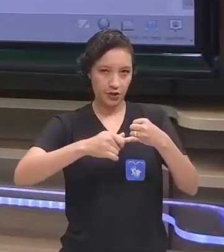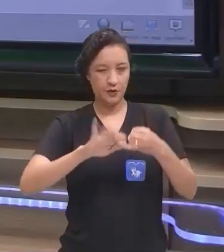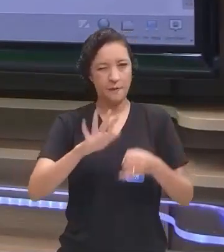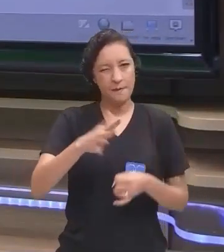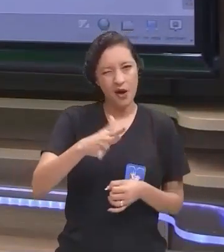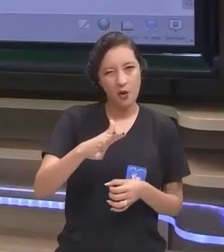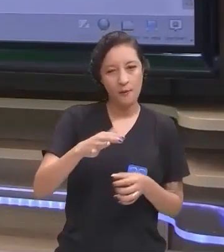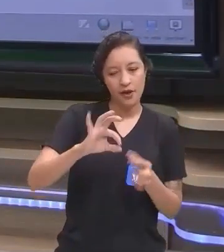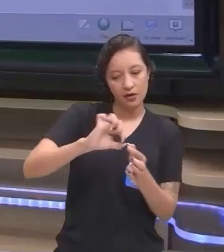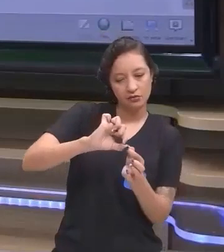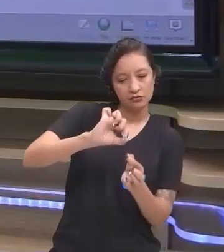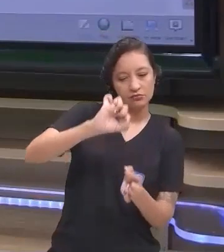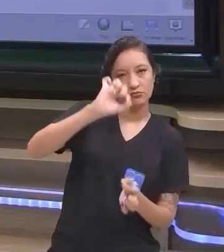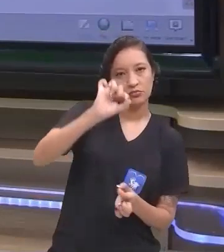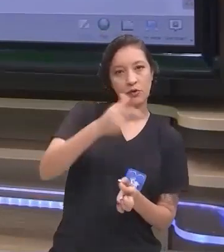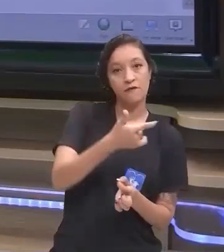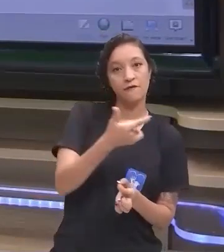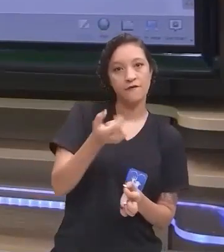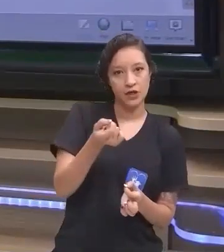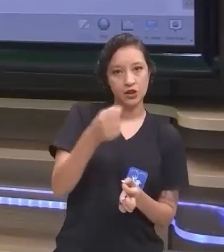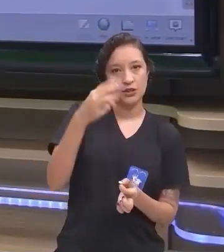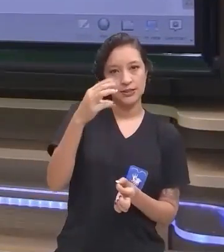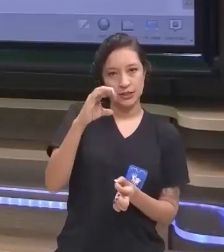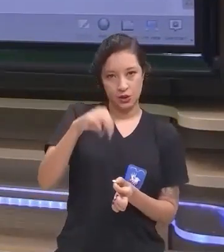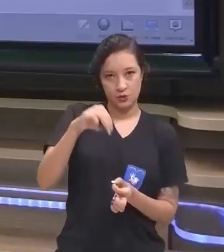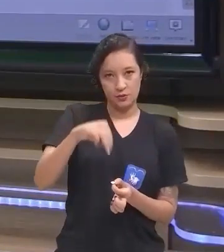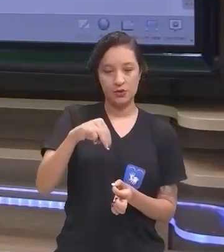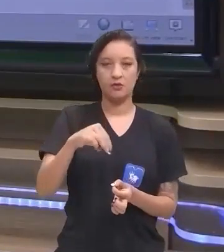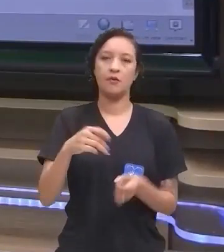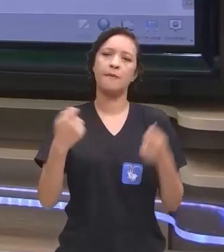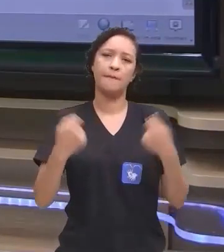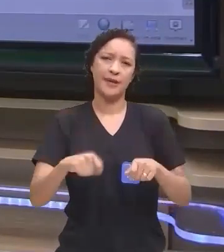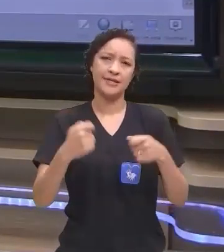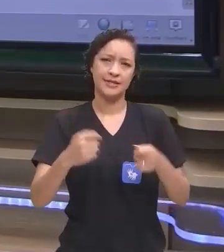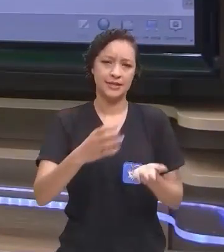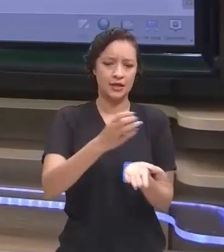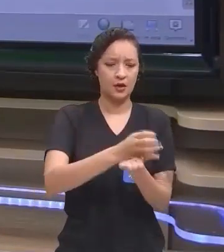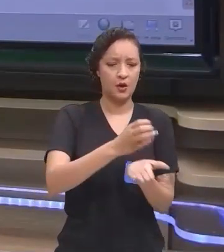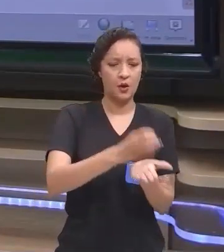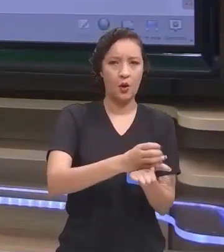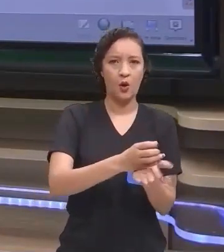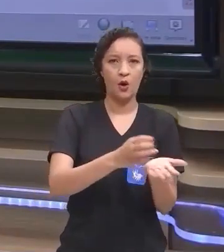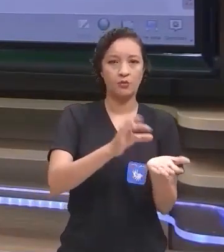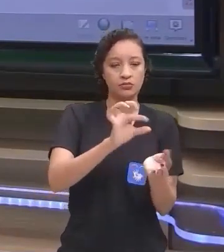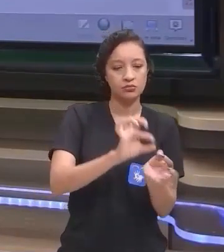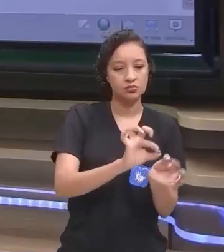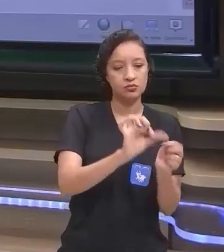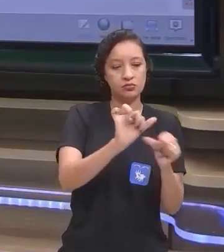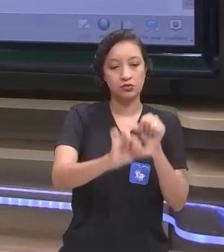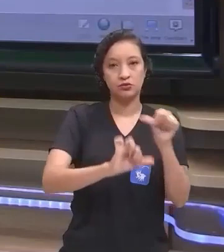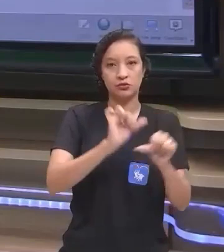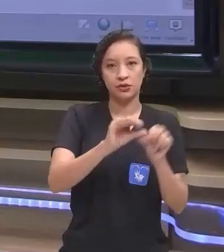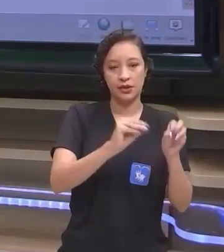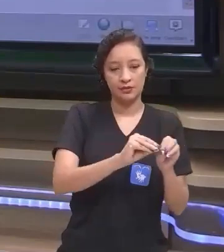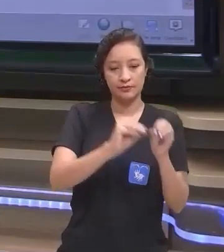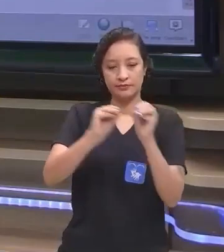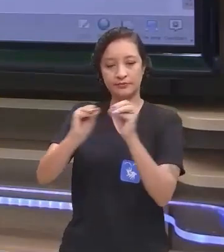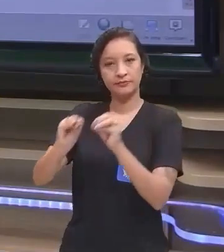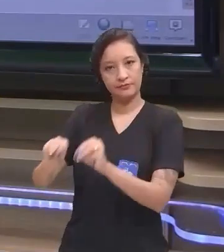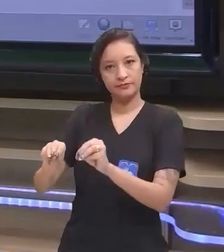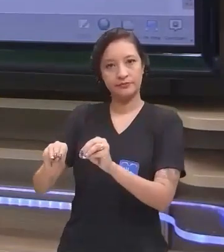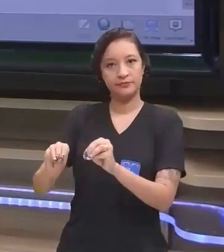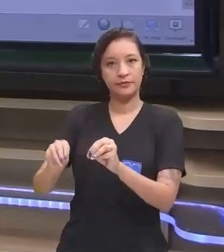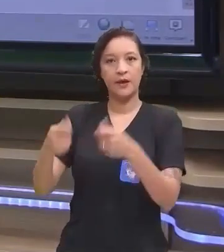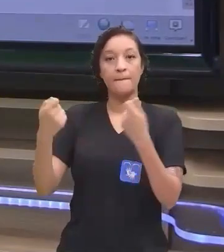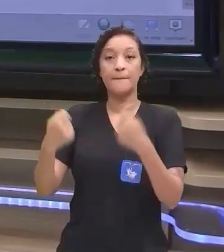20 centímetros, é hora de retirar o feijãozinho daquele copo, porque ele precisa ficar grandinho e ele precisa